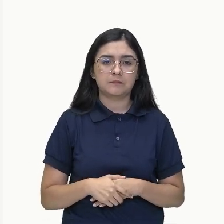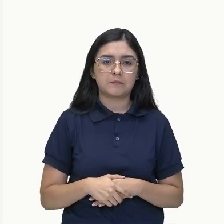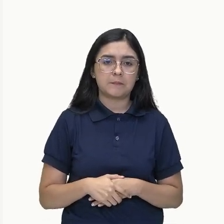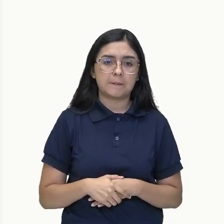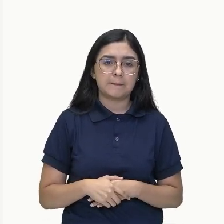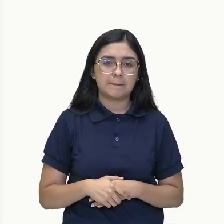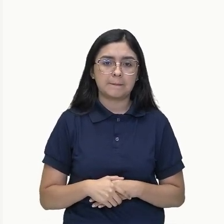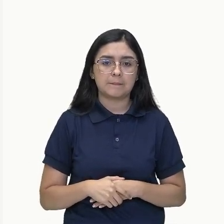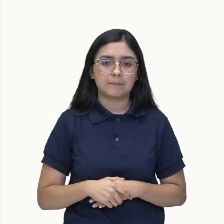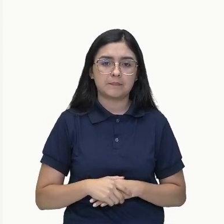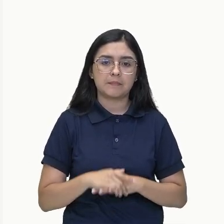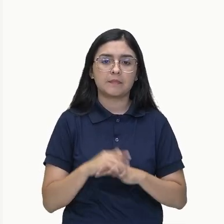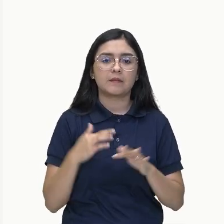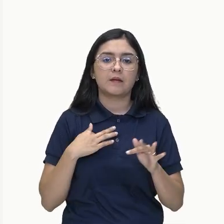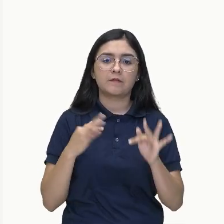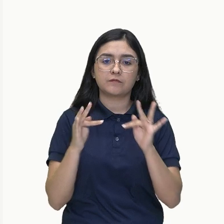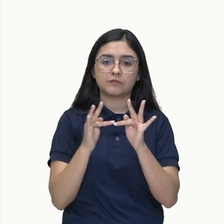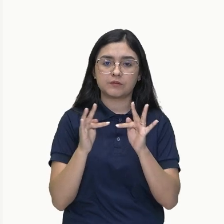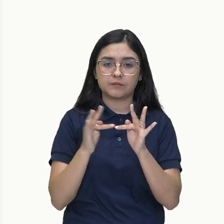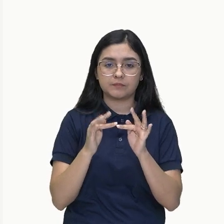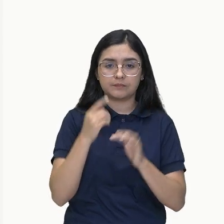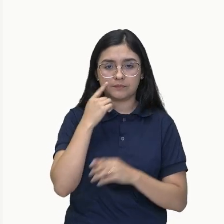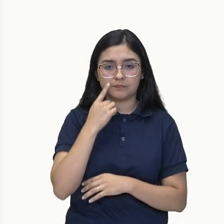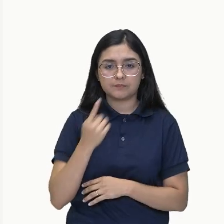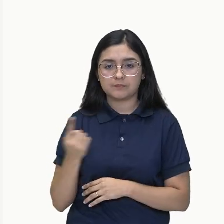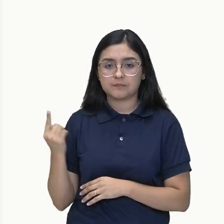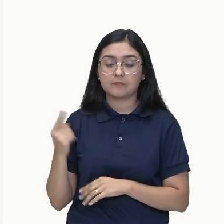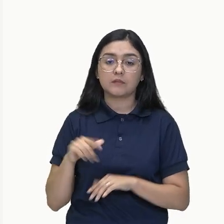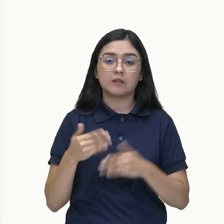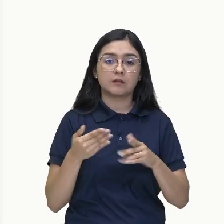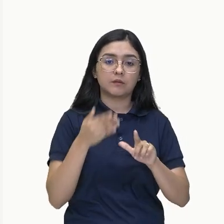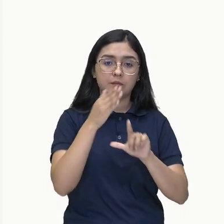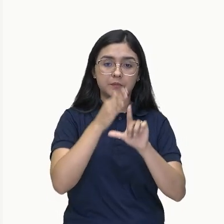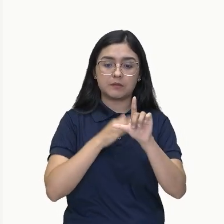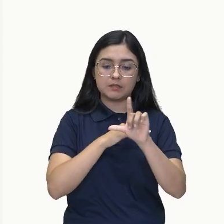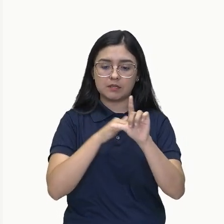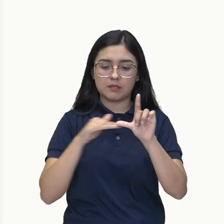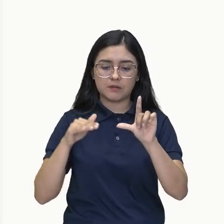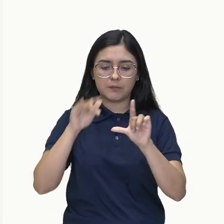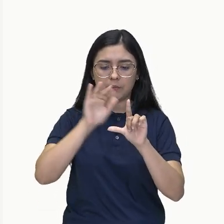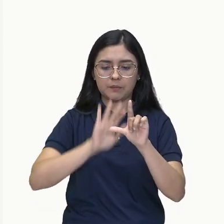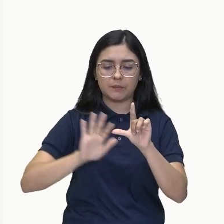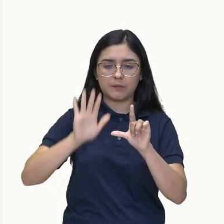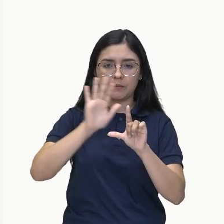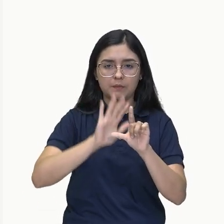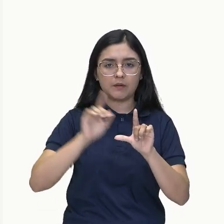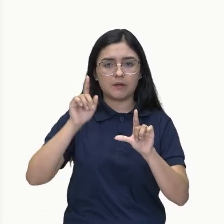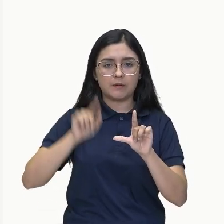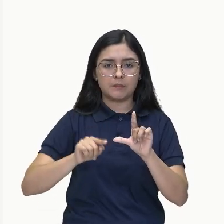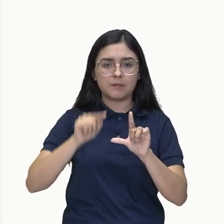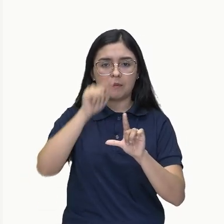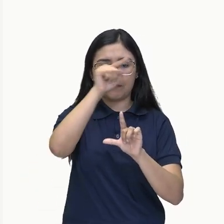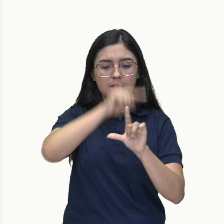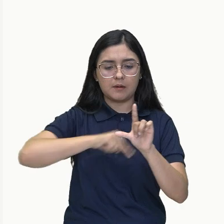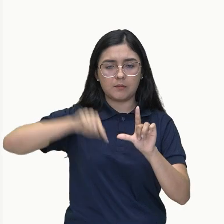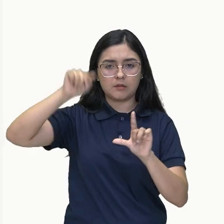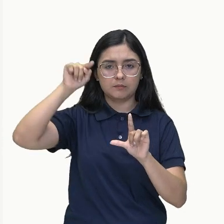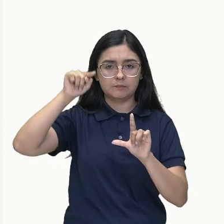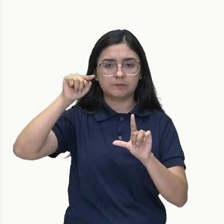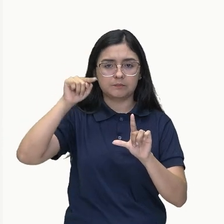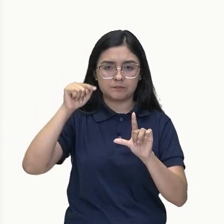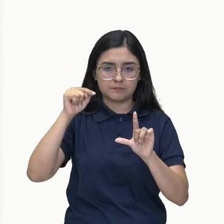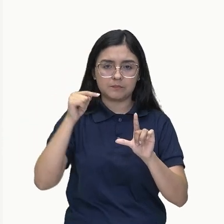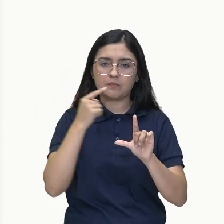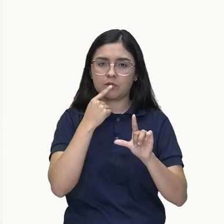aqui a função, ó. Esse gráfico é uma parábola, temos uma parábola nesse